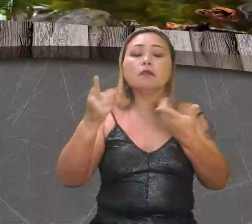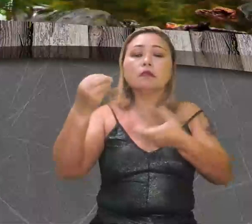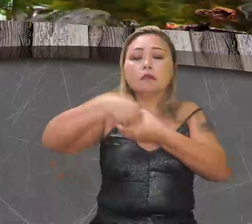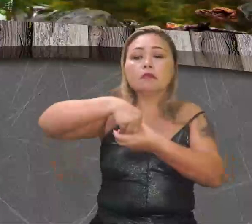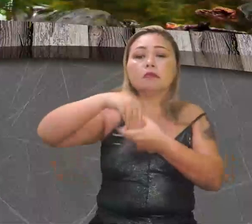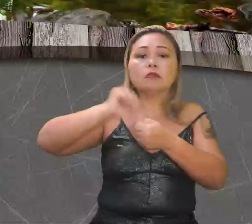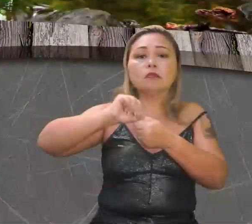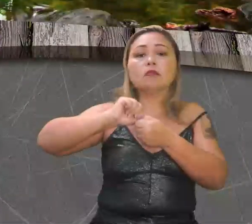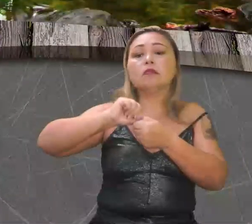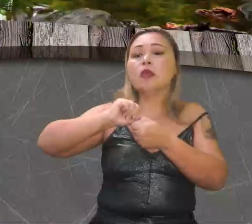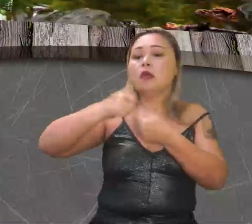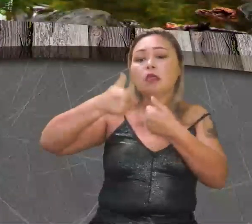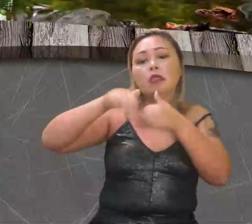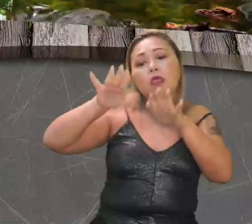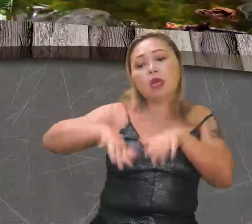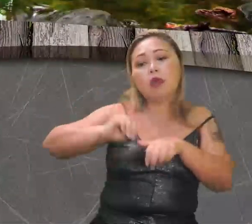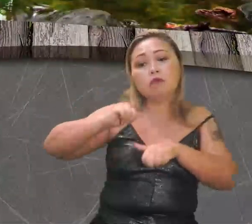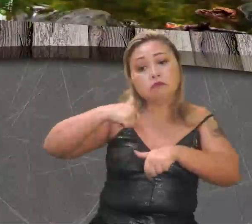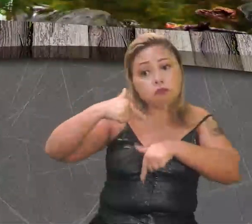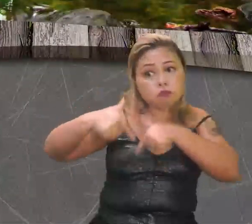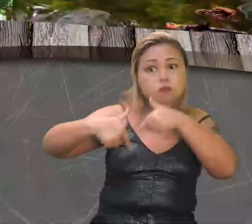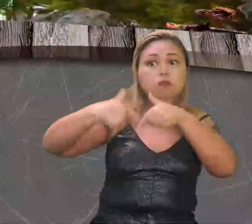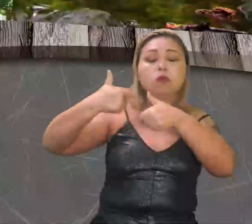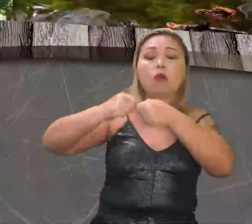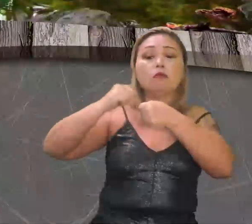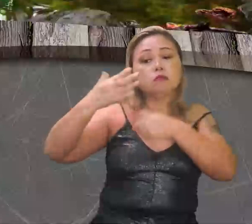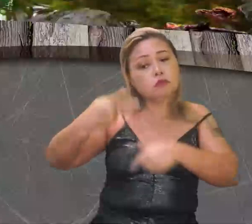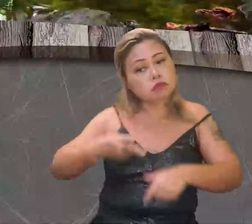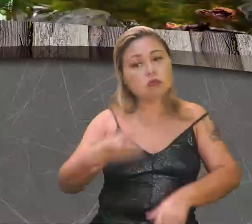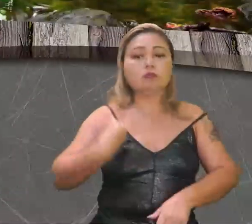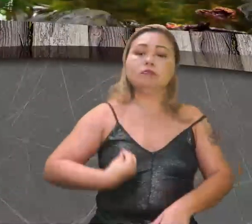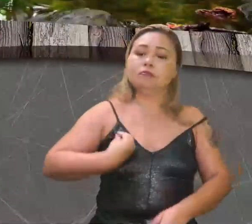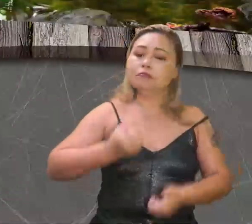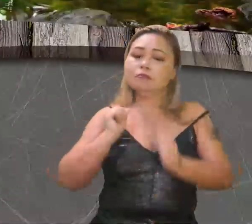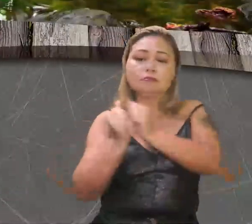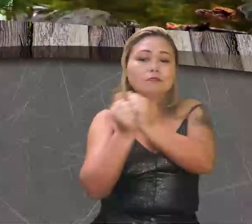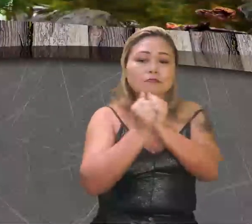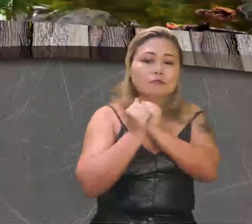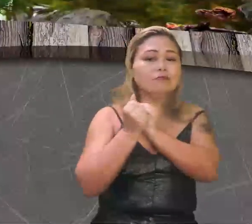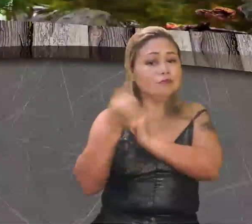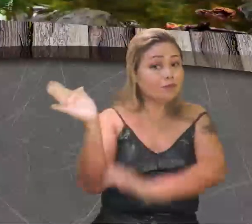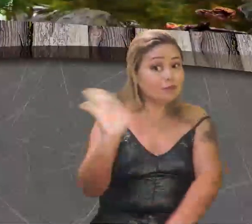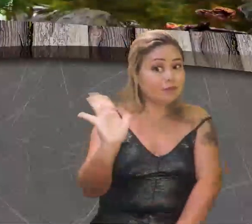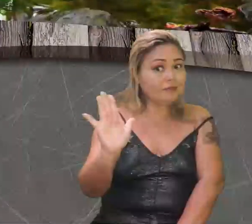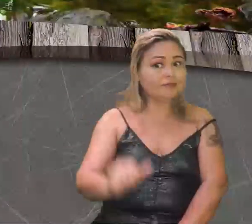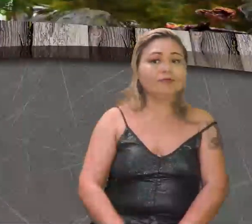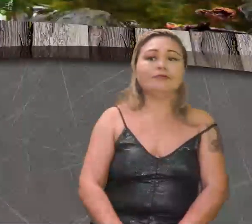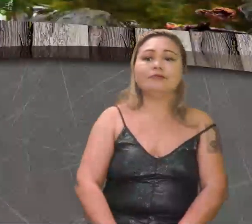aluno. Lute, sobreviva, tá bom? Estamos juntos. Tchau, tchau.